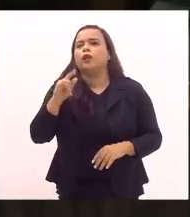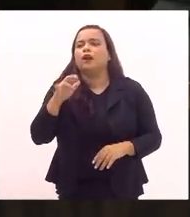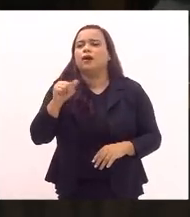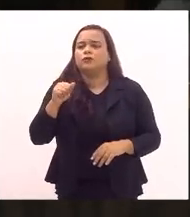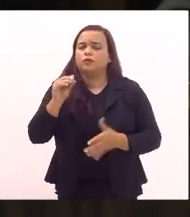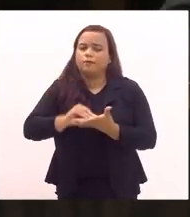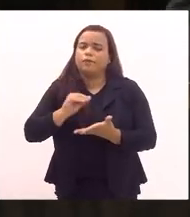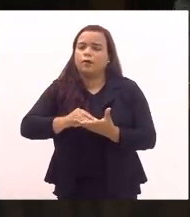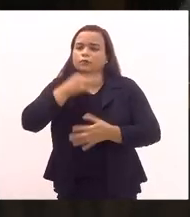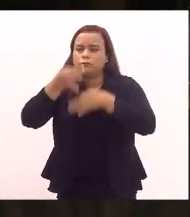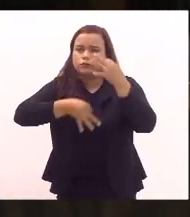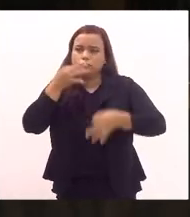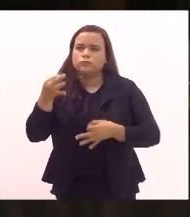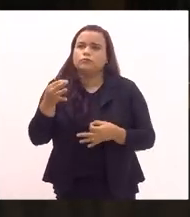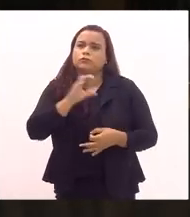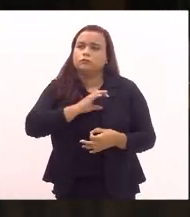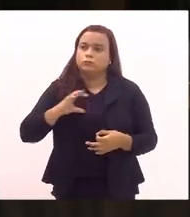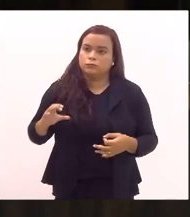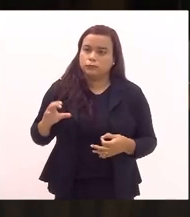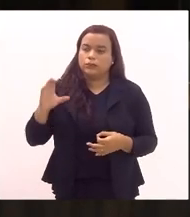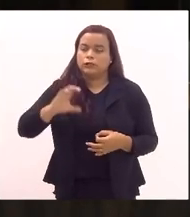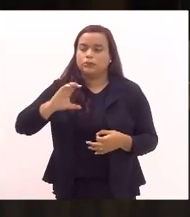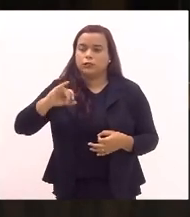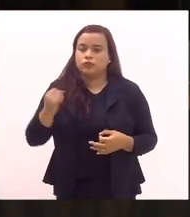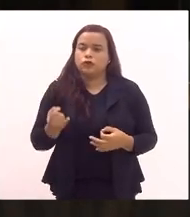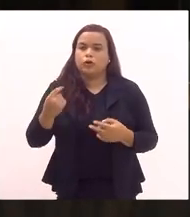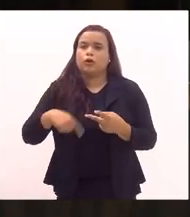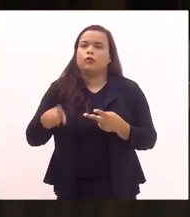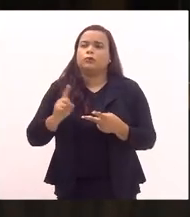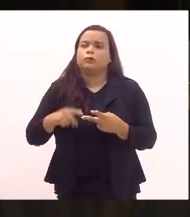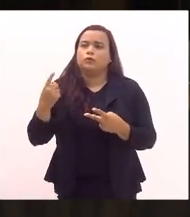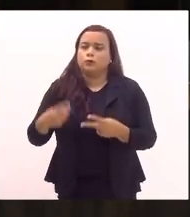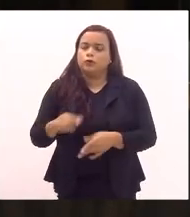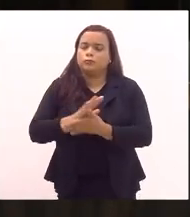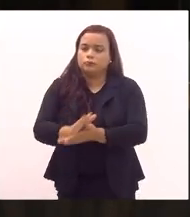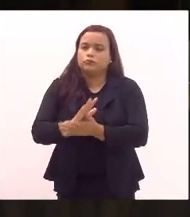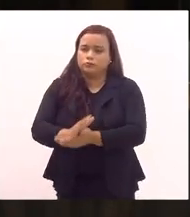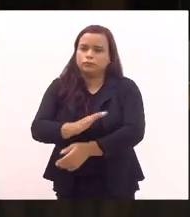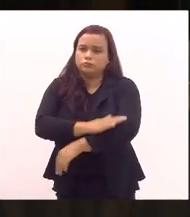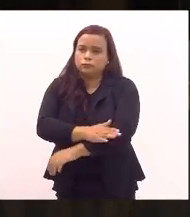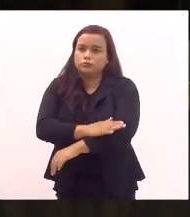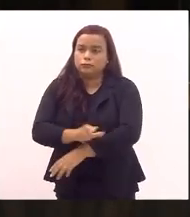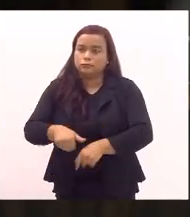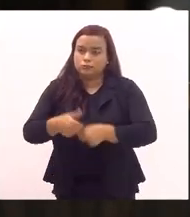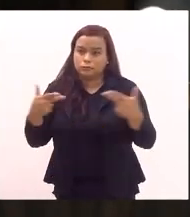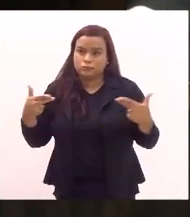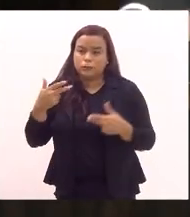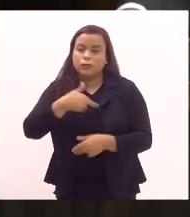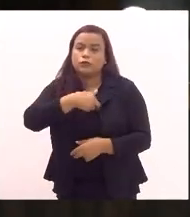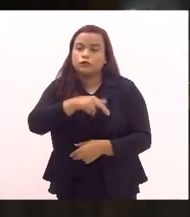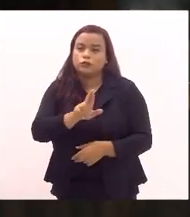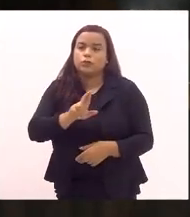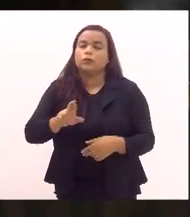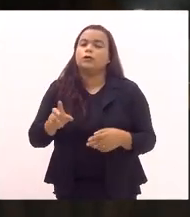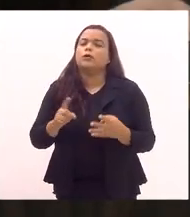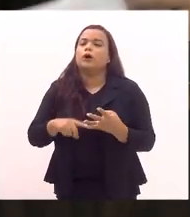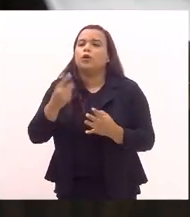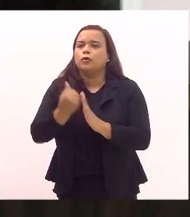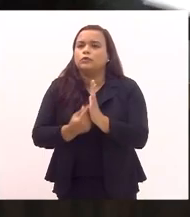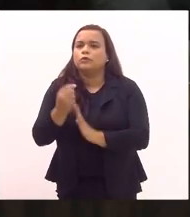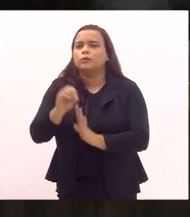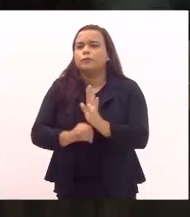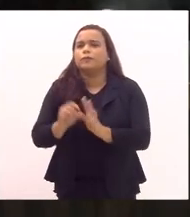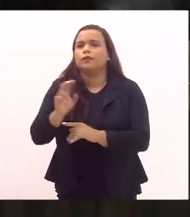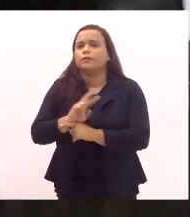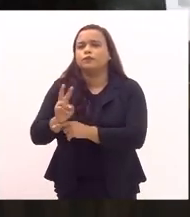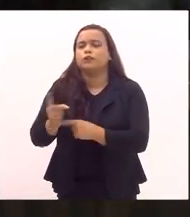posição Justiça de servidores público de combate à discriminação ou preconceito de raça cor etnia religião procedência Nacional de orçamento Finanças